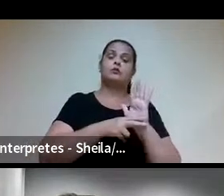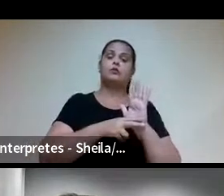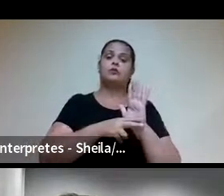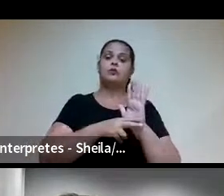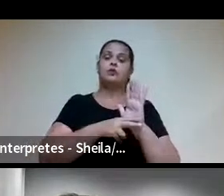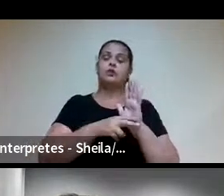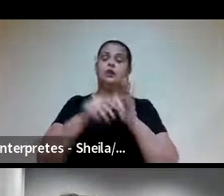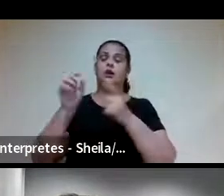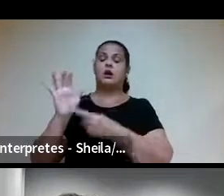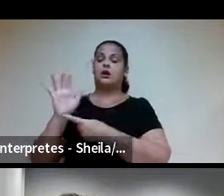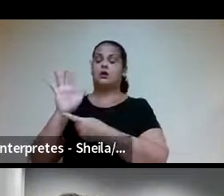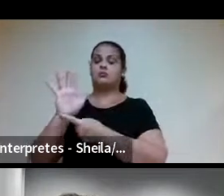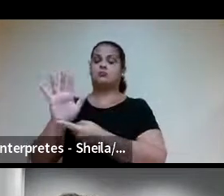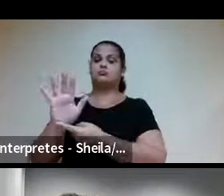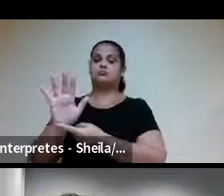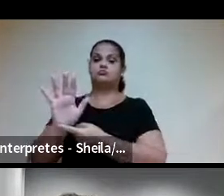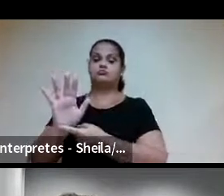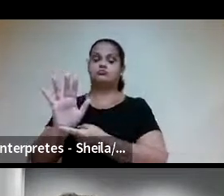que diz que